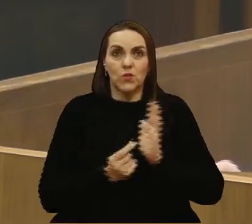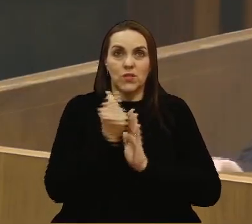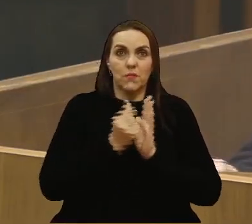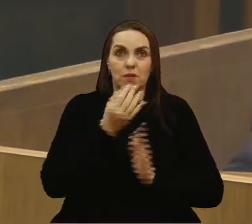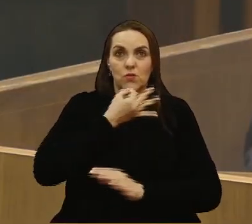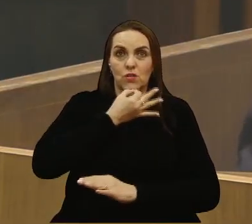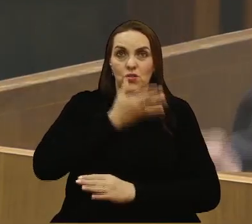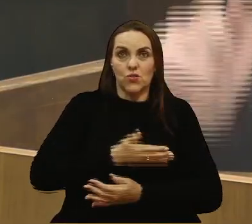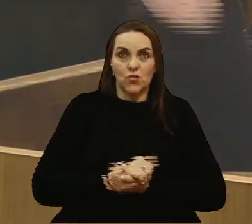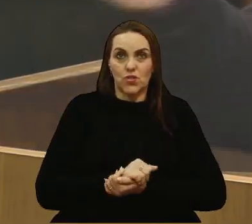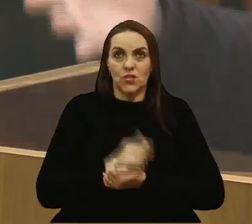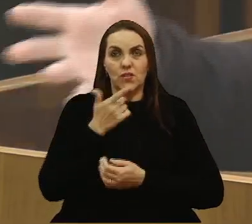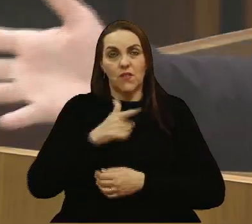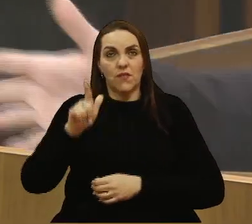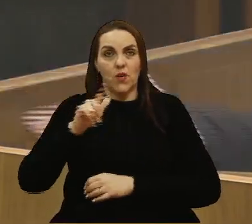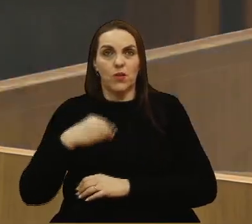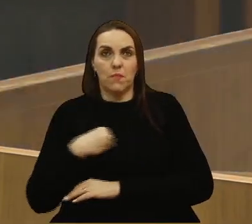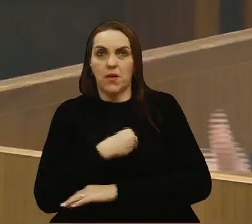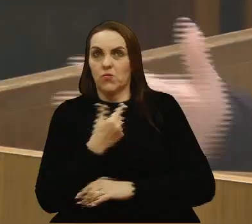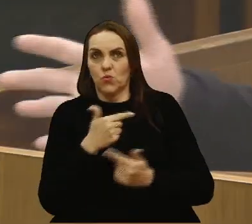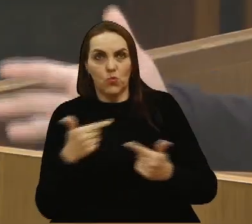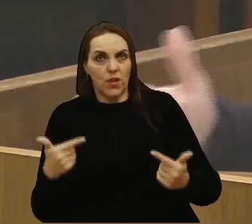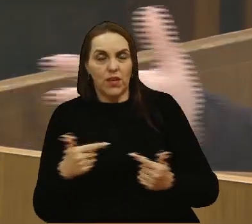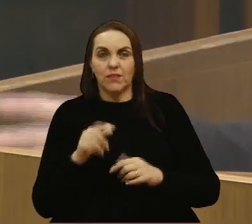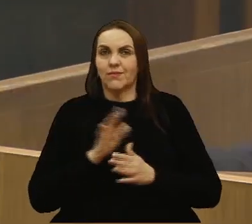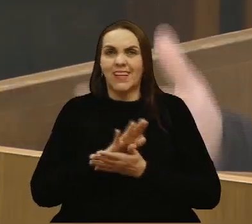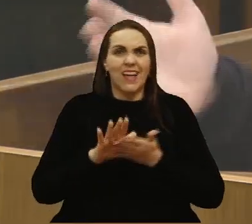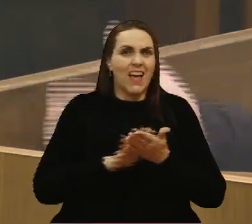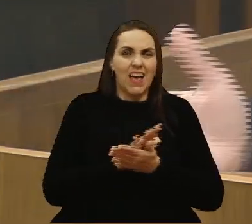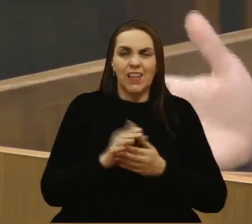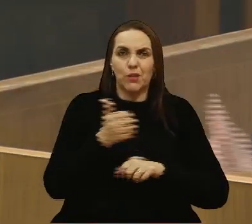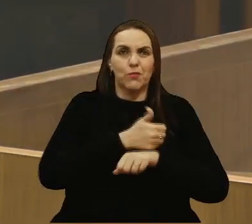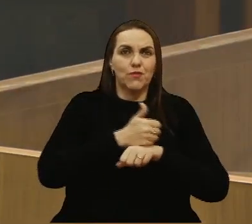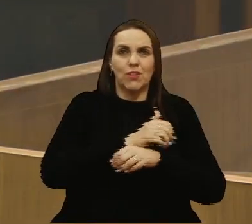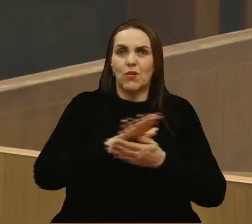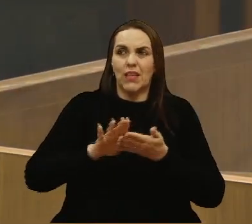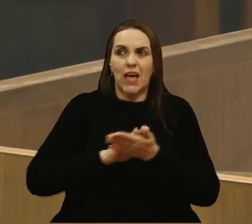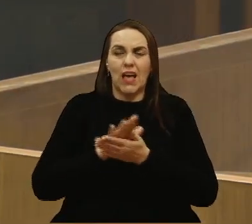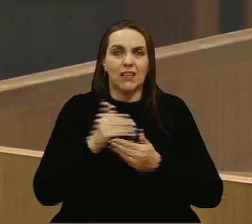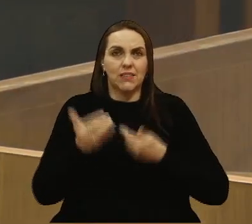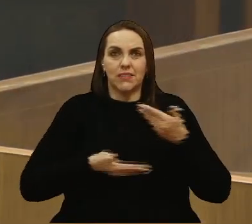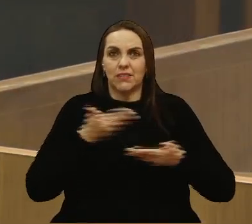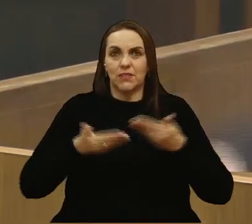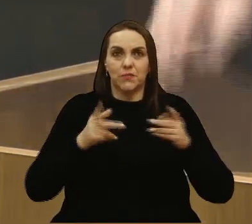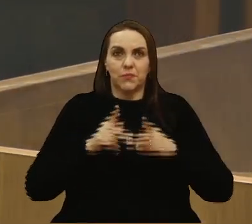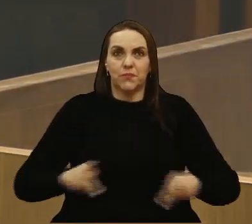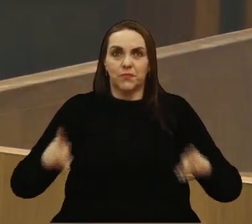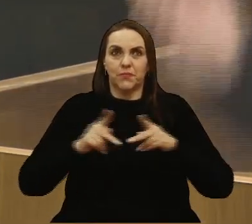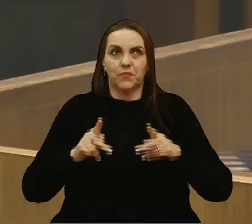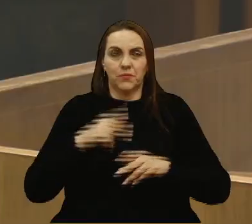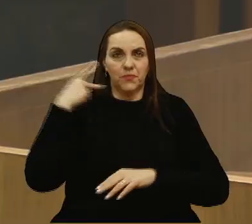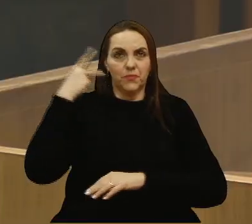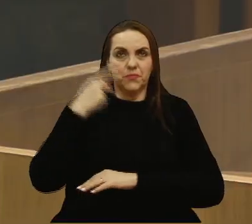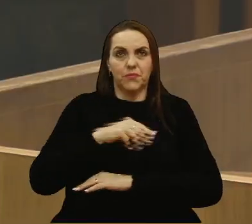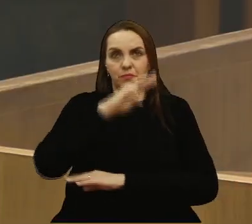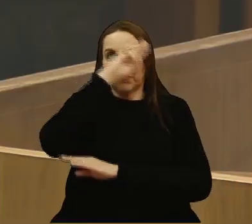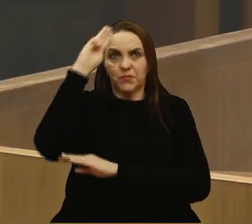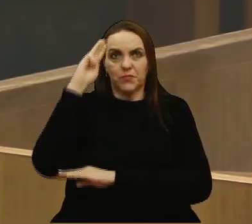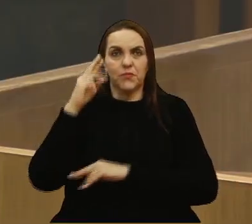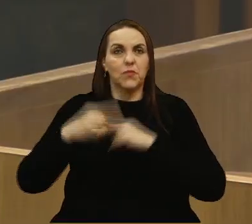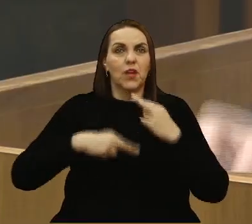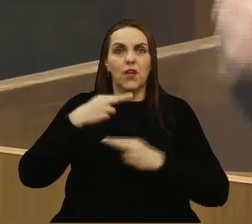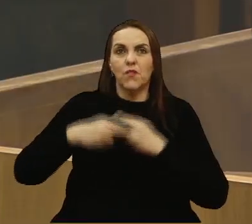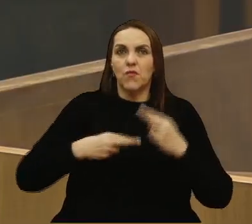Aí tu vai numa, não tem médico, tu vai na outra, não tem nada, não tem profissional nenhum para atender a população, vereador Juliano. Não tem reforma nas